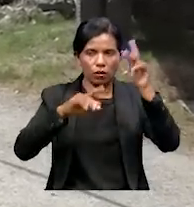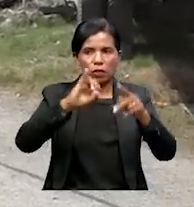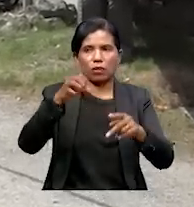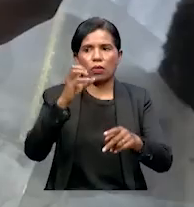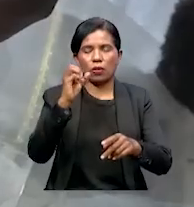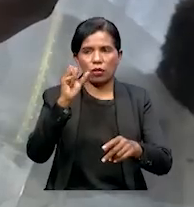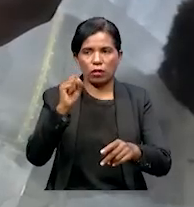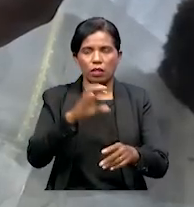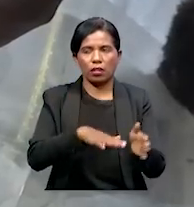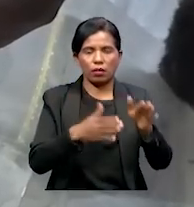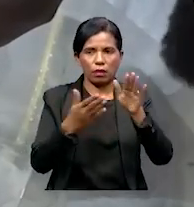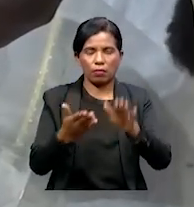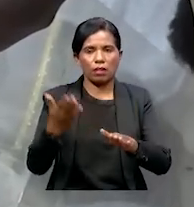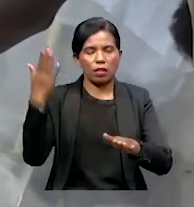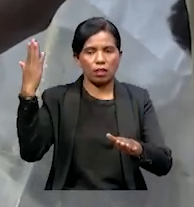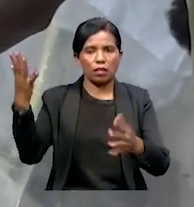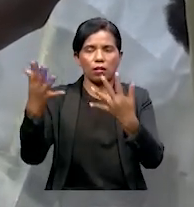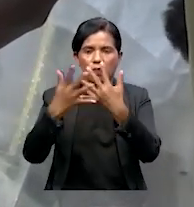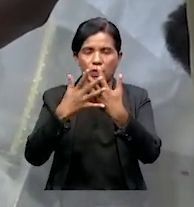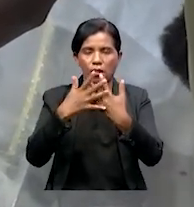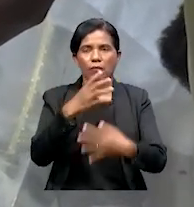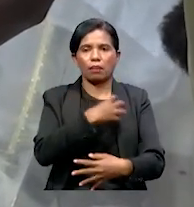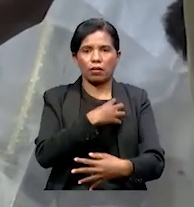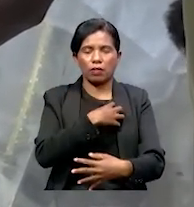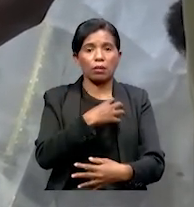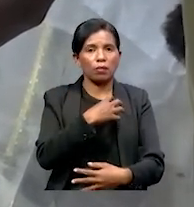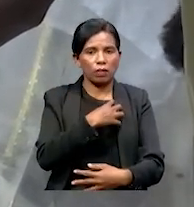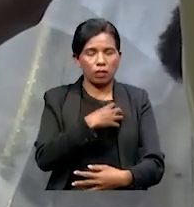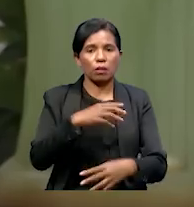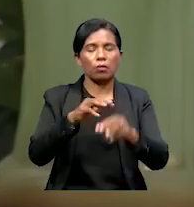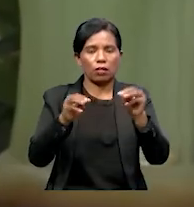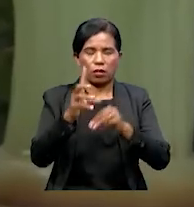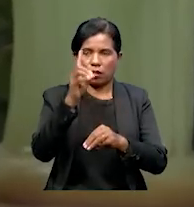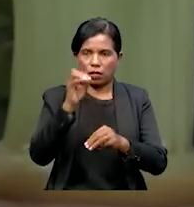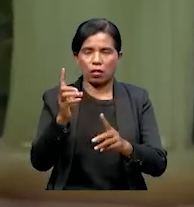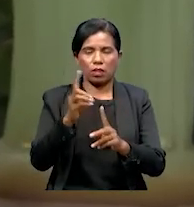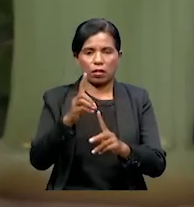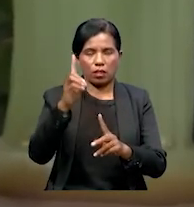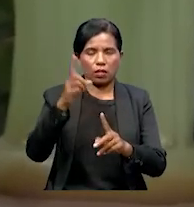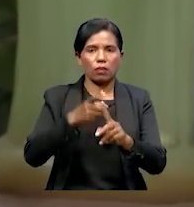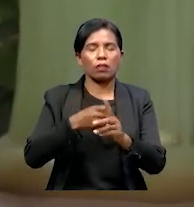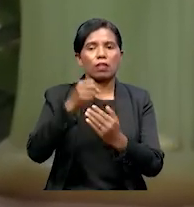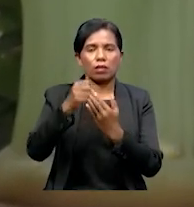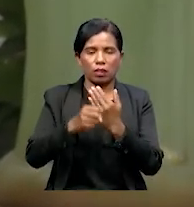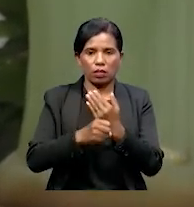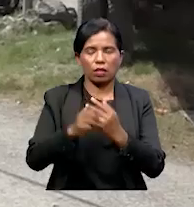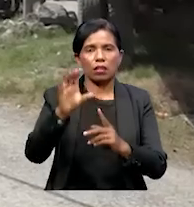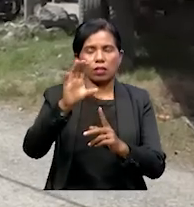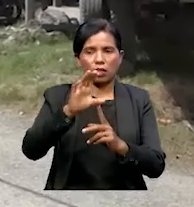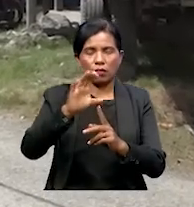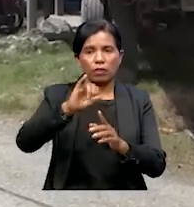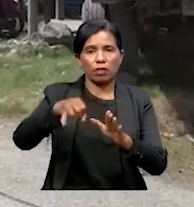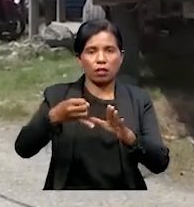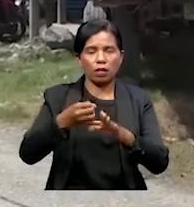Jesus Soares na mata e a cela detenção, comando Penitelli Dili, e a loron ida fulan setembro né, comando geral